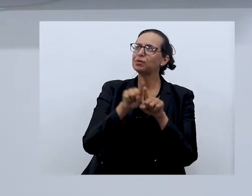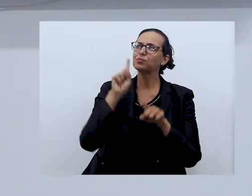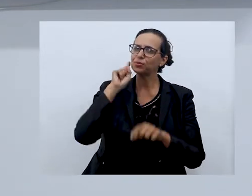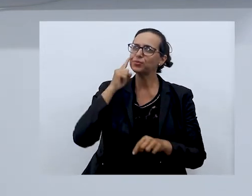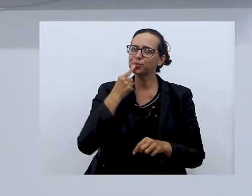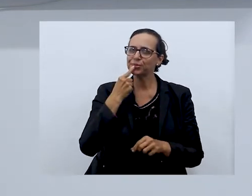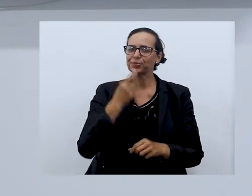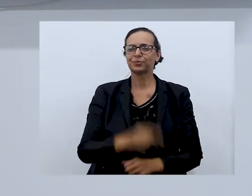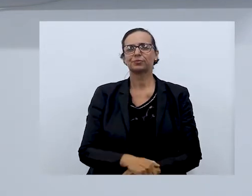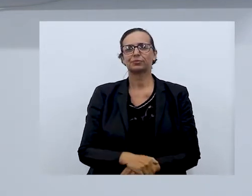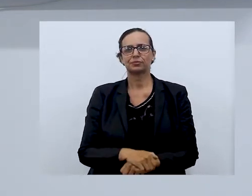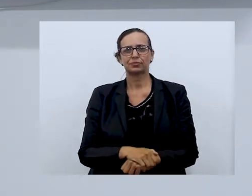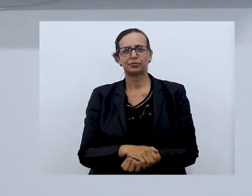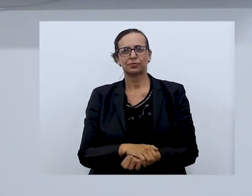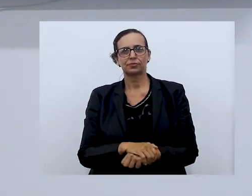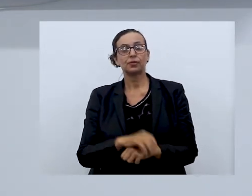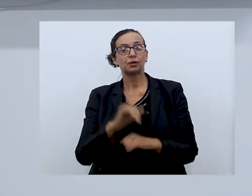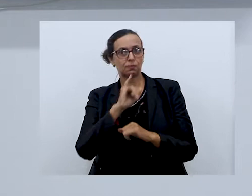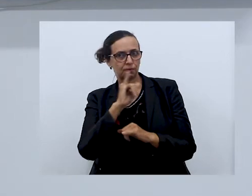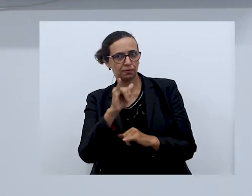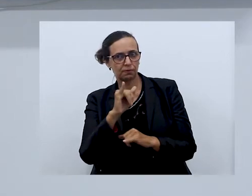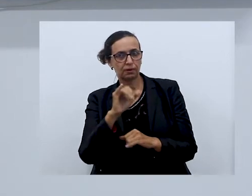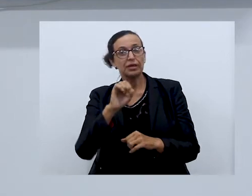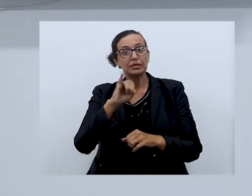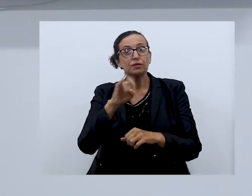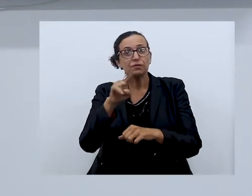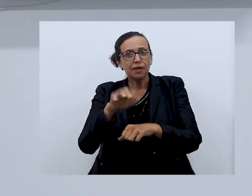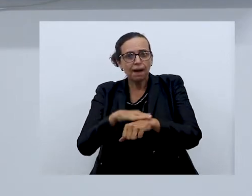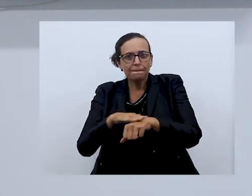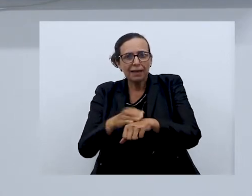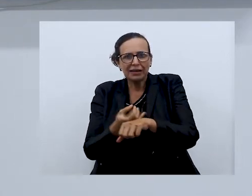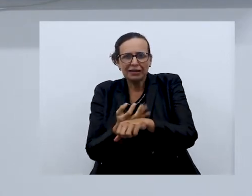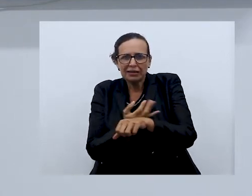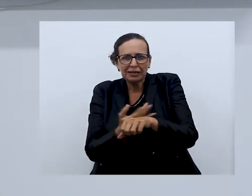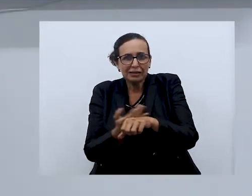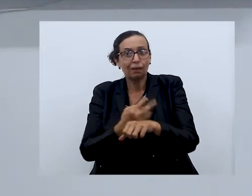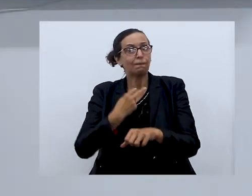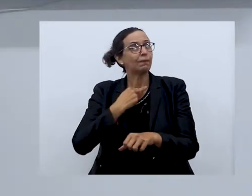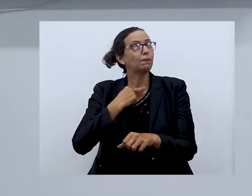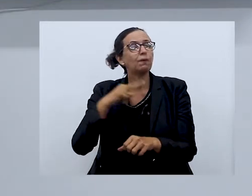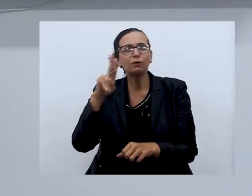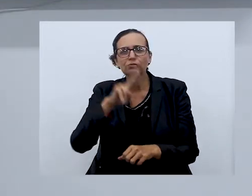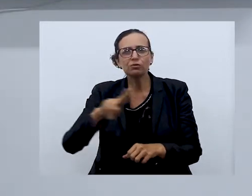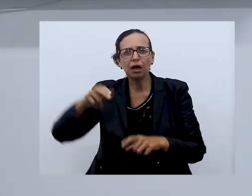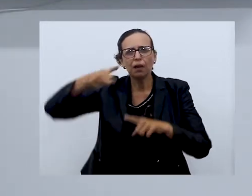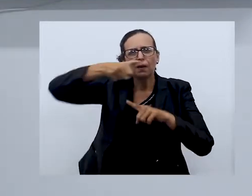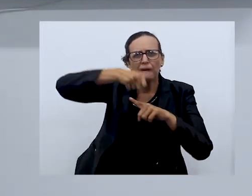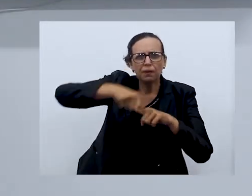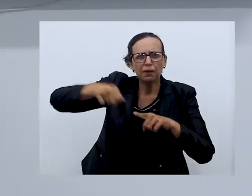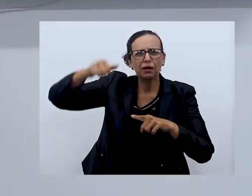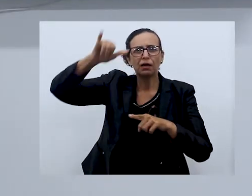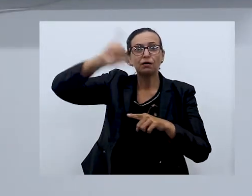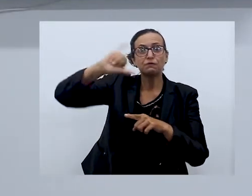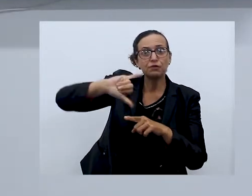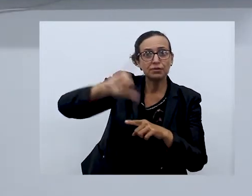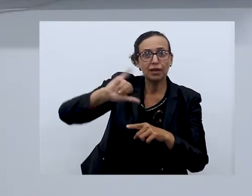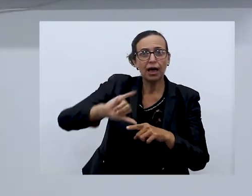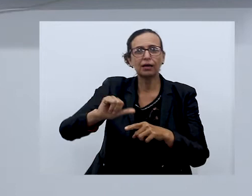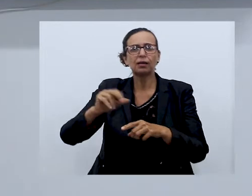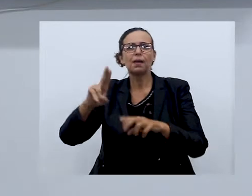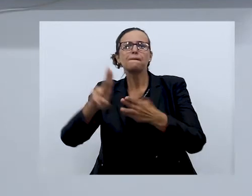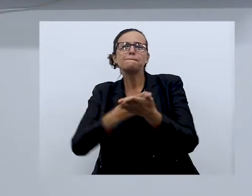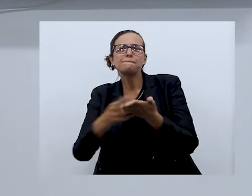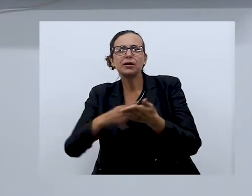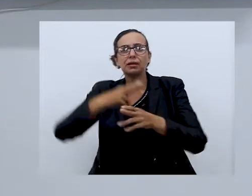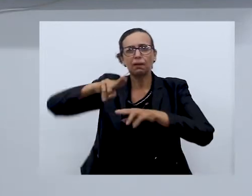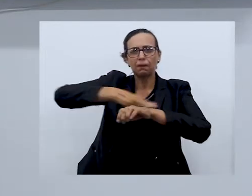primeiros socorros, não só para os ouvintes, como também para a comunidade surda. Em caso de queimadura, não utilize pasta